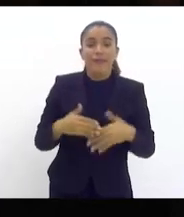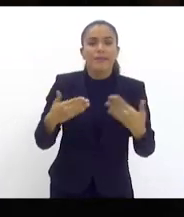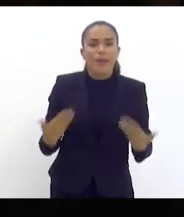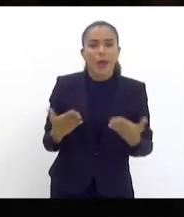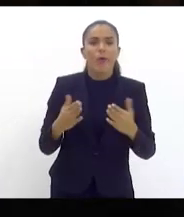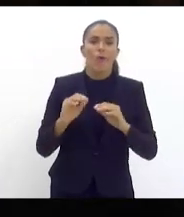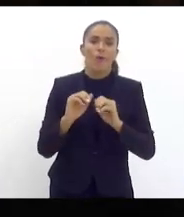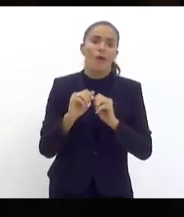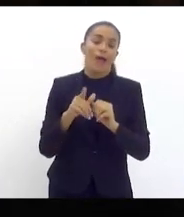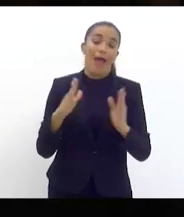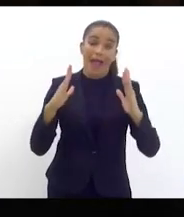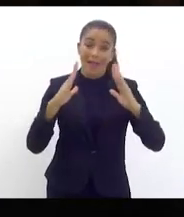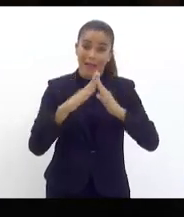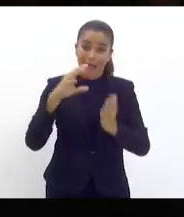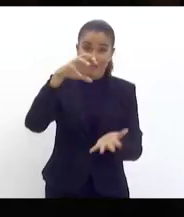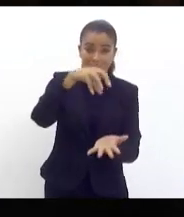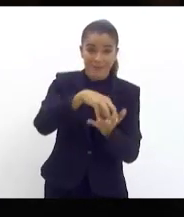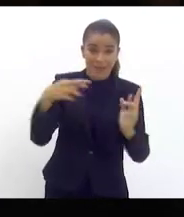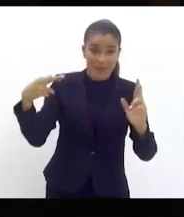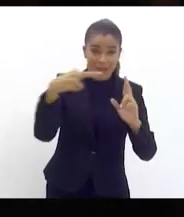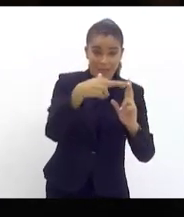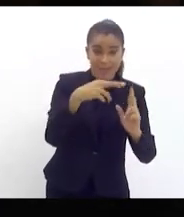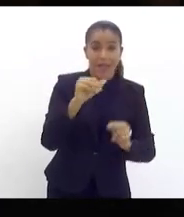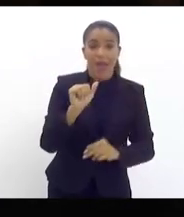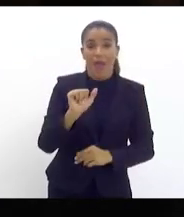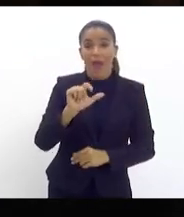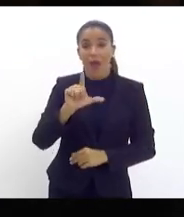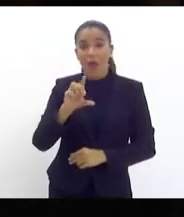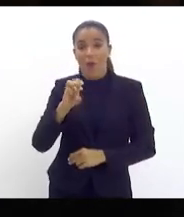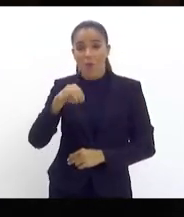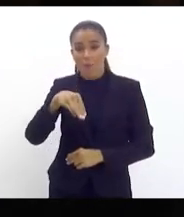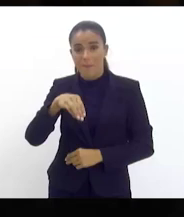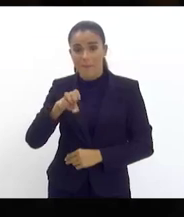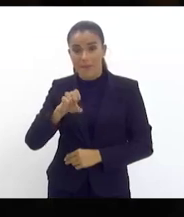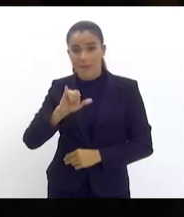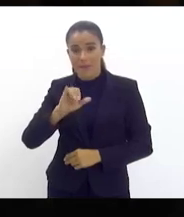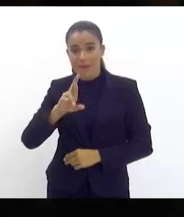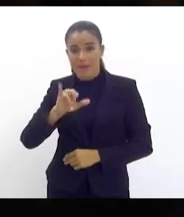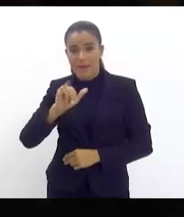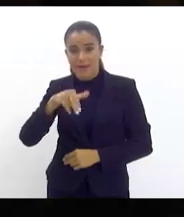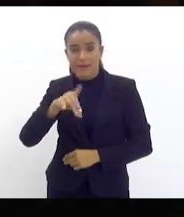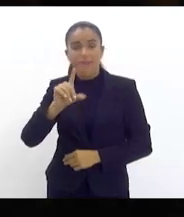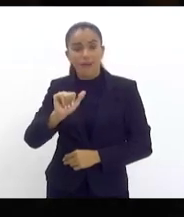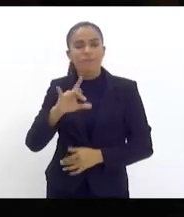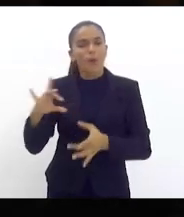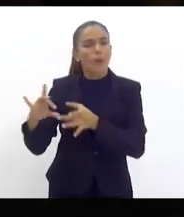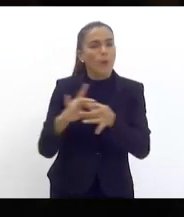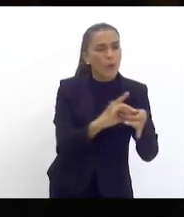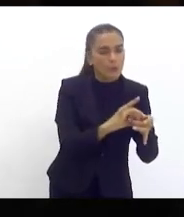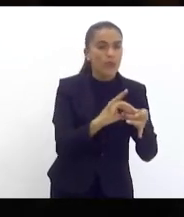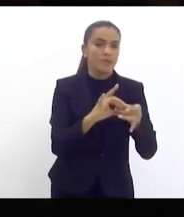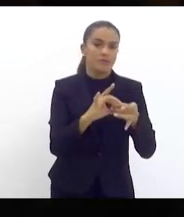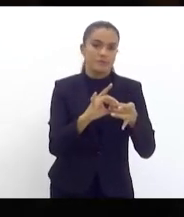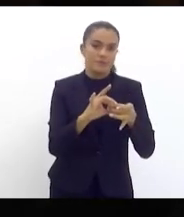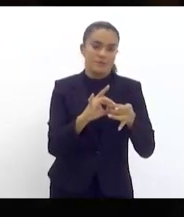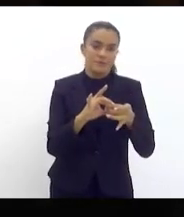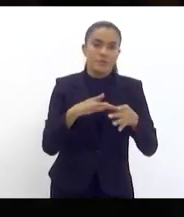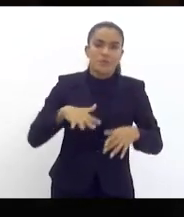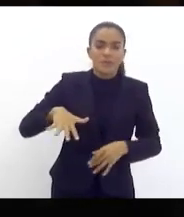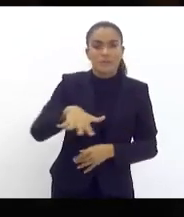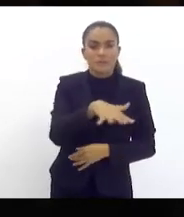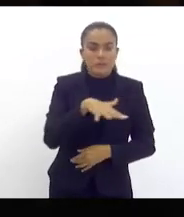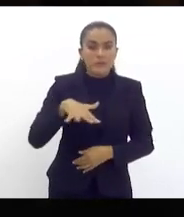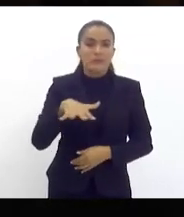a Casa de Referência Almerinda Gama se constitui em um contexto de enorme escassez